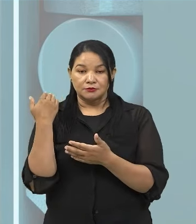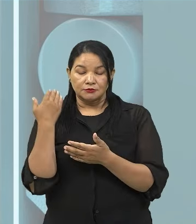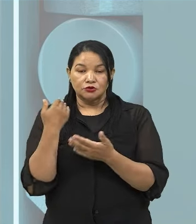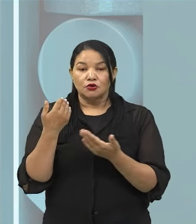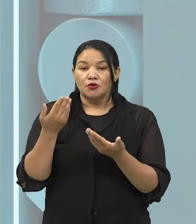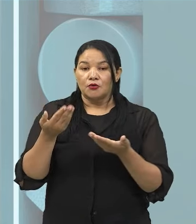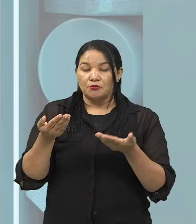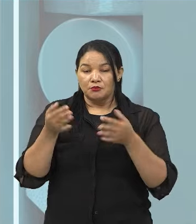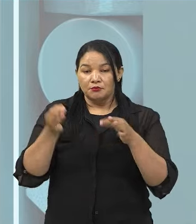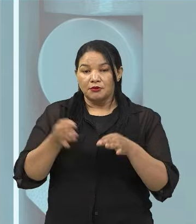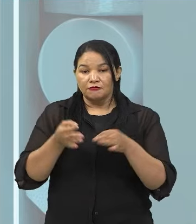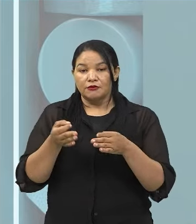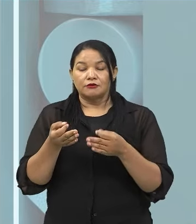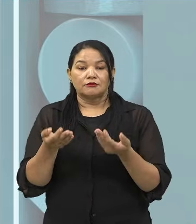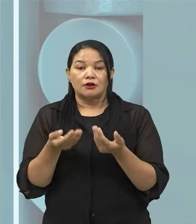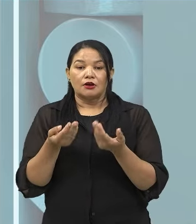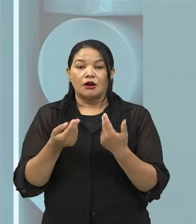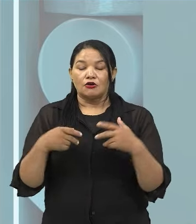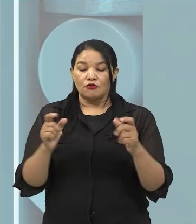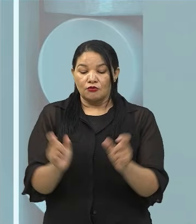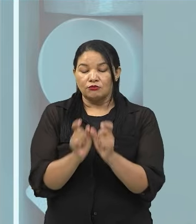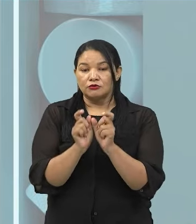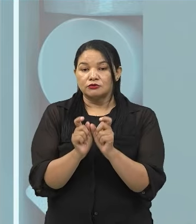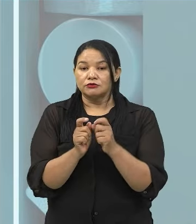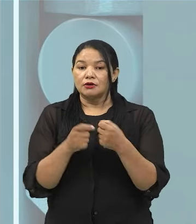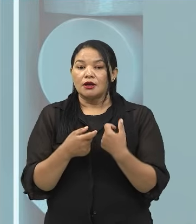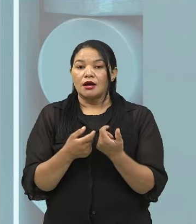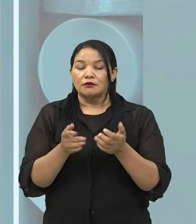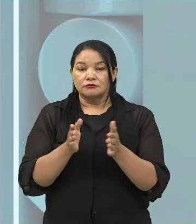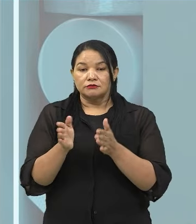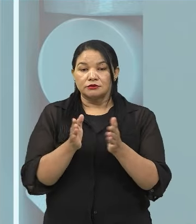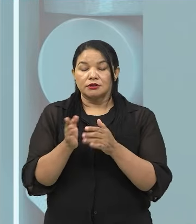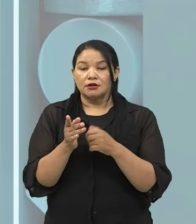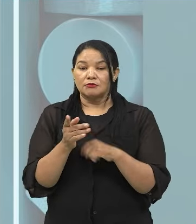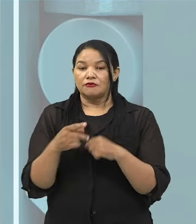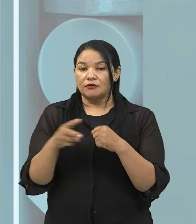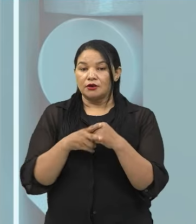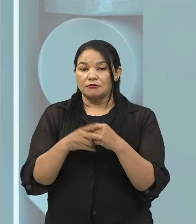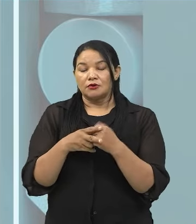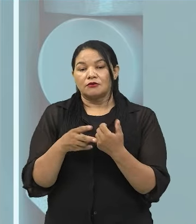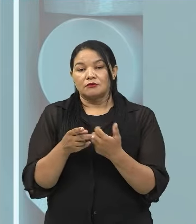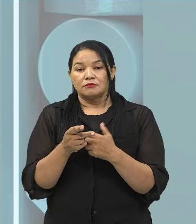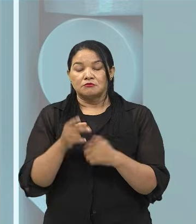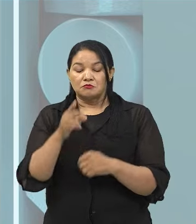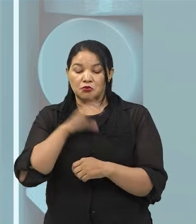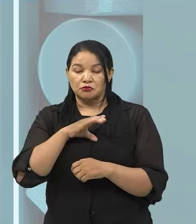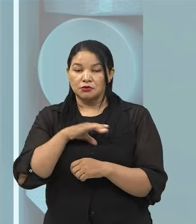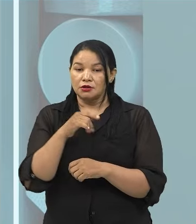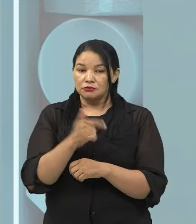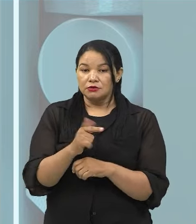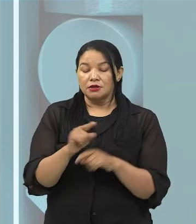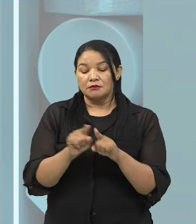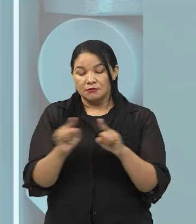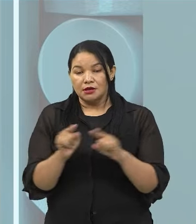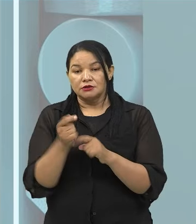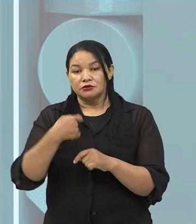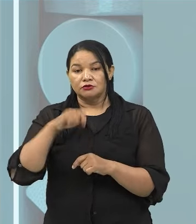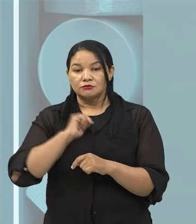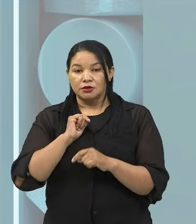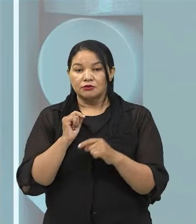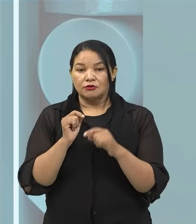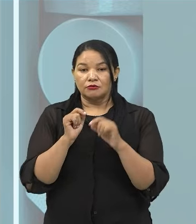do indicativo, um tempo verbal inexistente no português, mas muito bem construído na língua